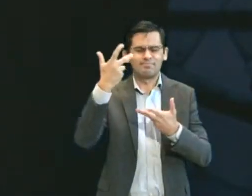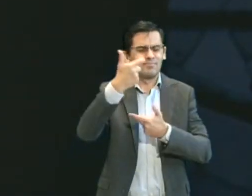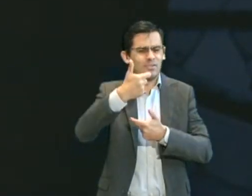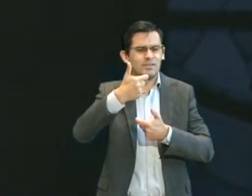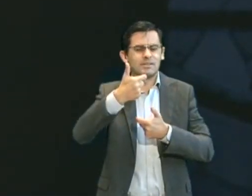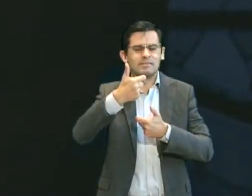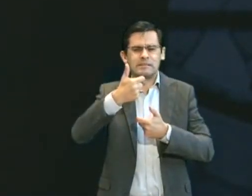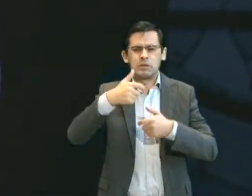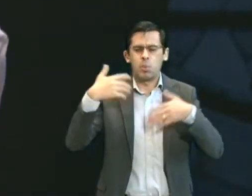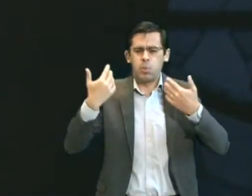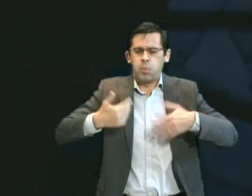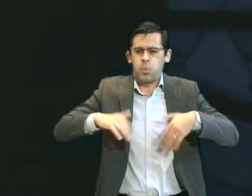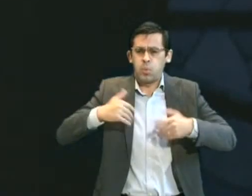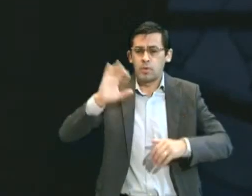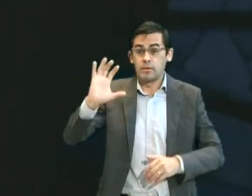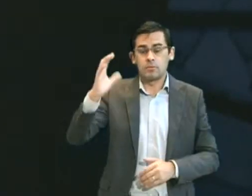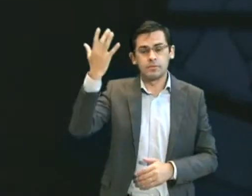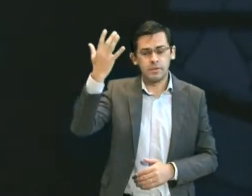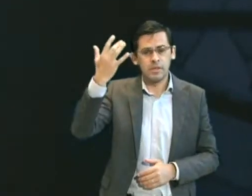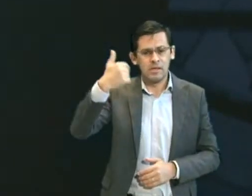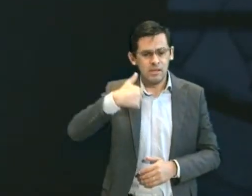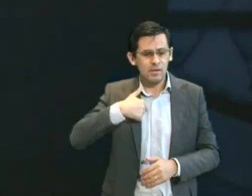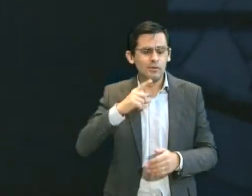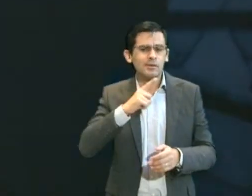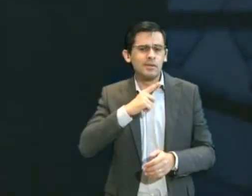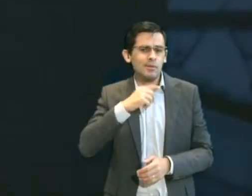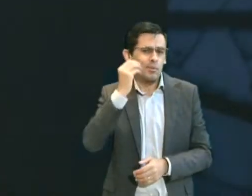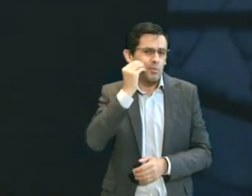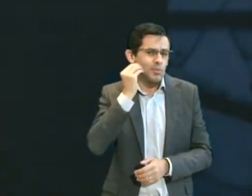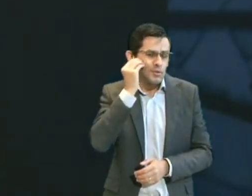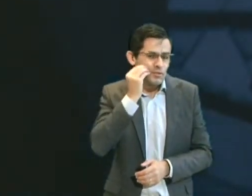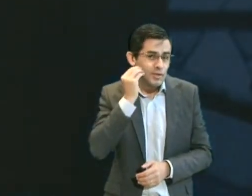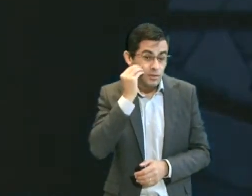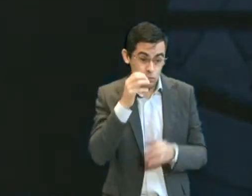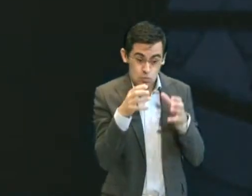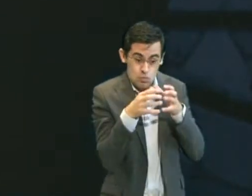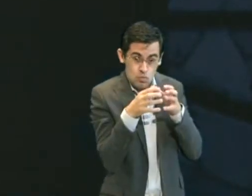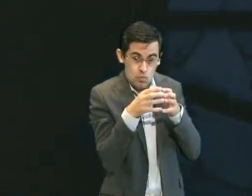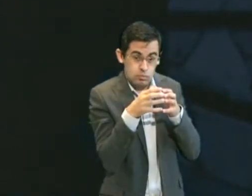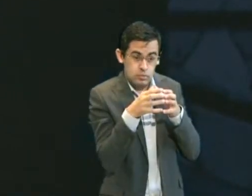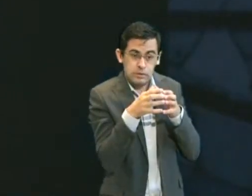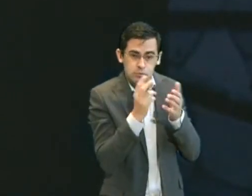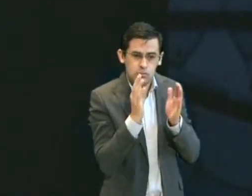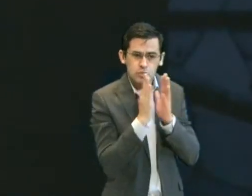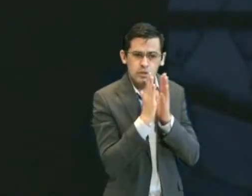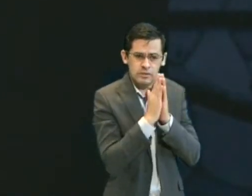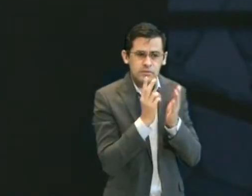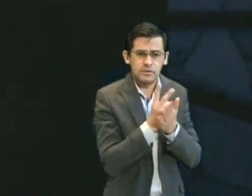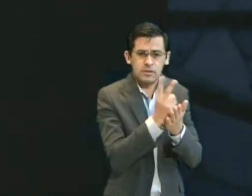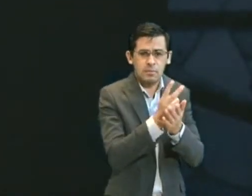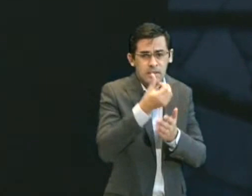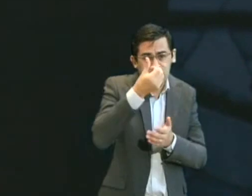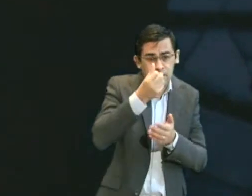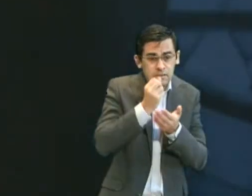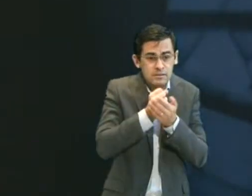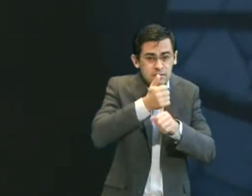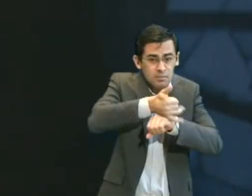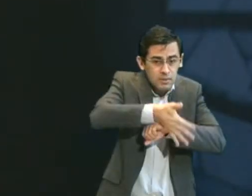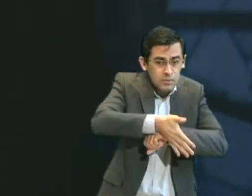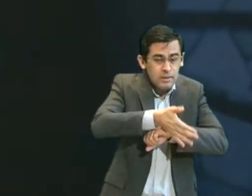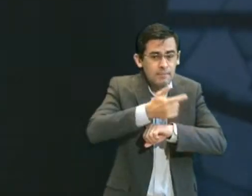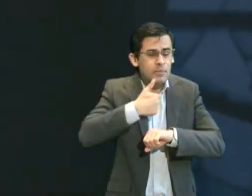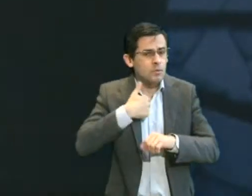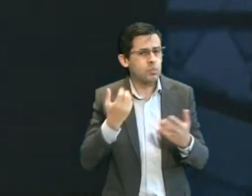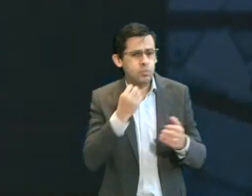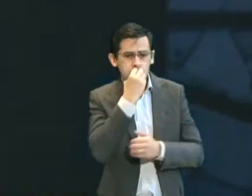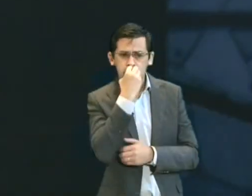acontecer. Eu tenho tido o privilégio de orar todos os dias com um grupo às 6 horas da manhã, e como é gostoso ver os